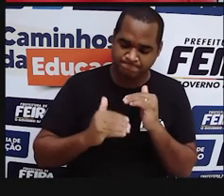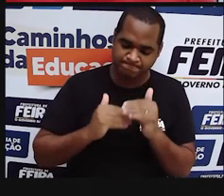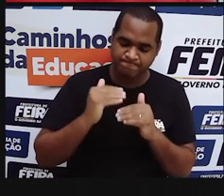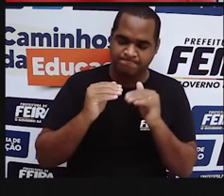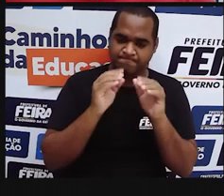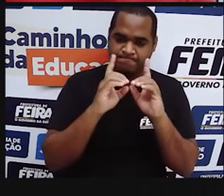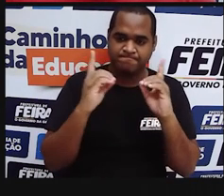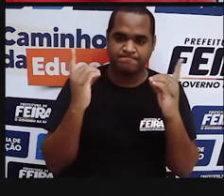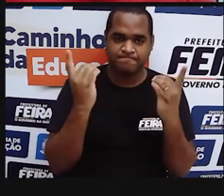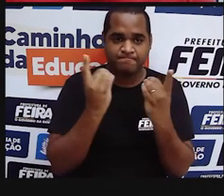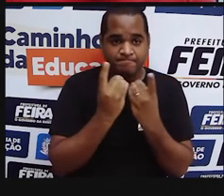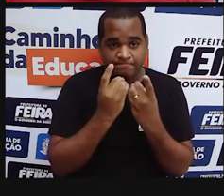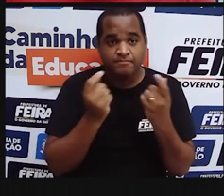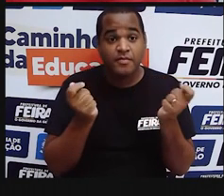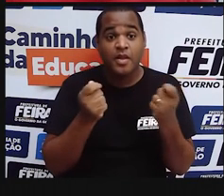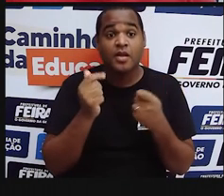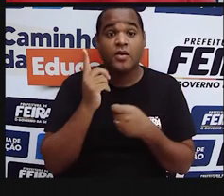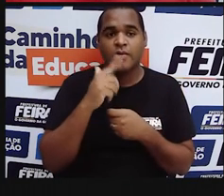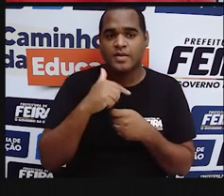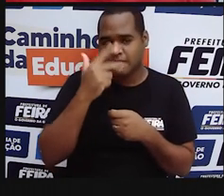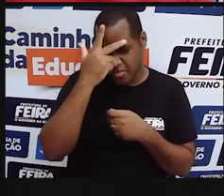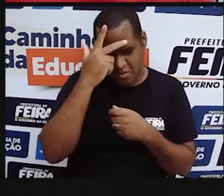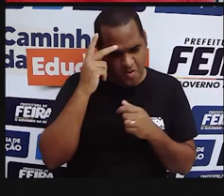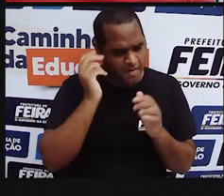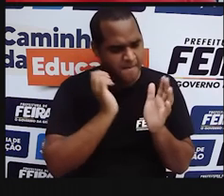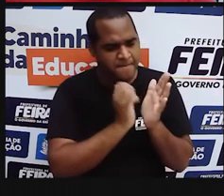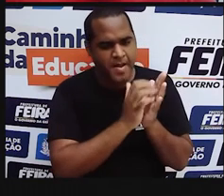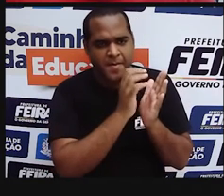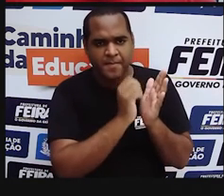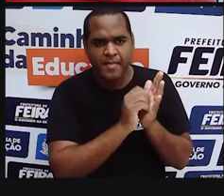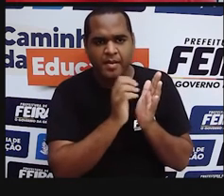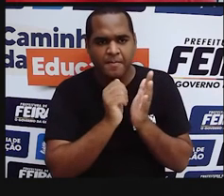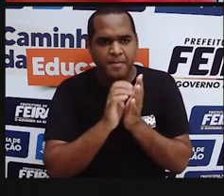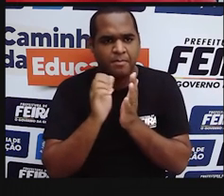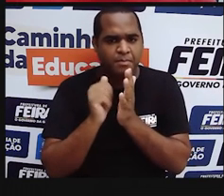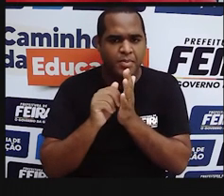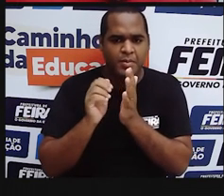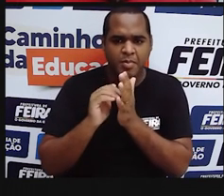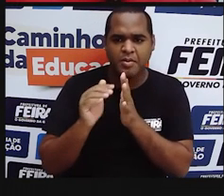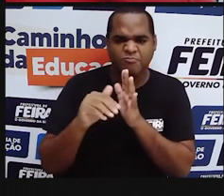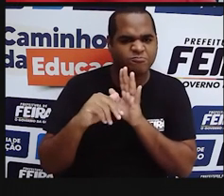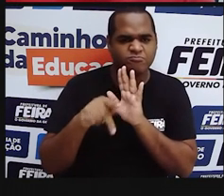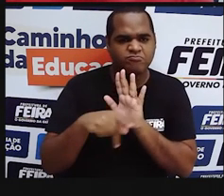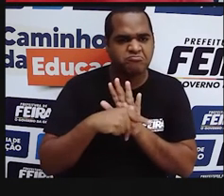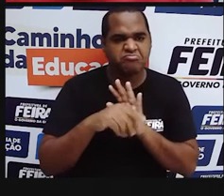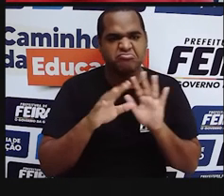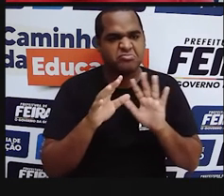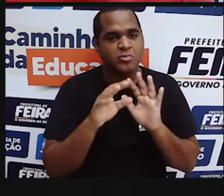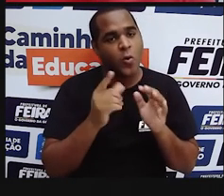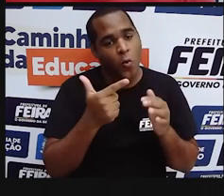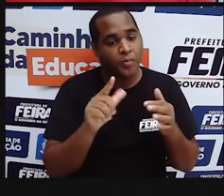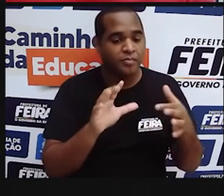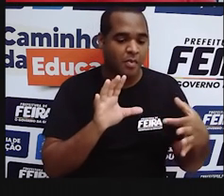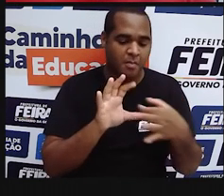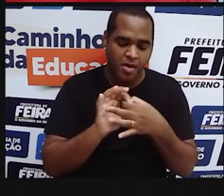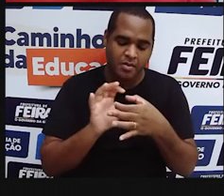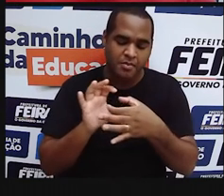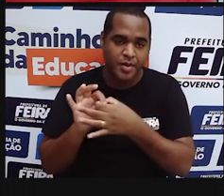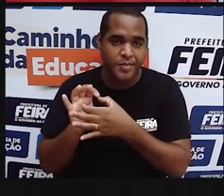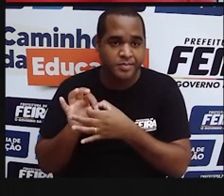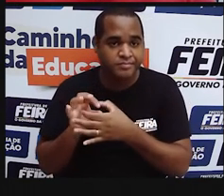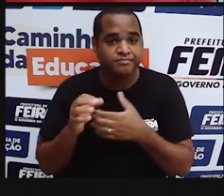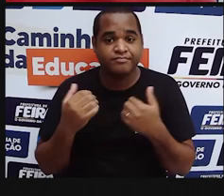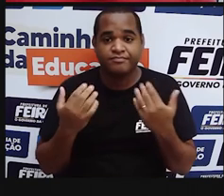seria evoluir a democracia no sentido de não excluir mais esses grupos que não participavam e